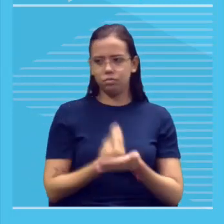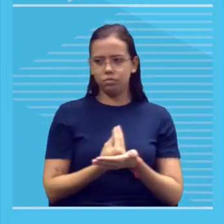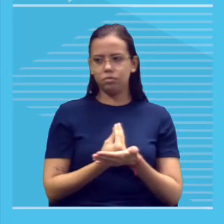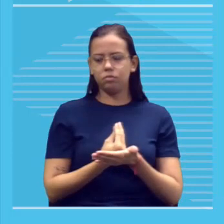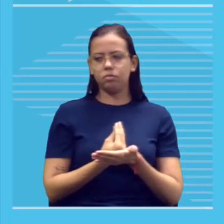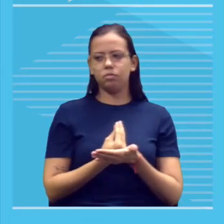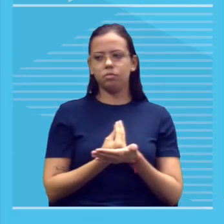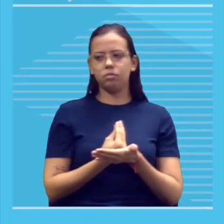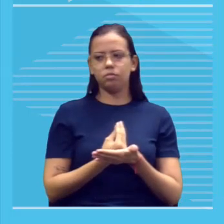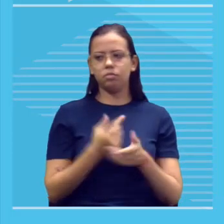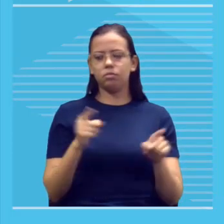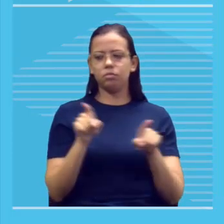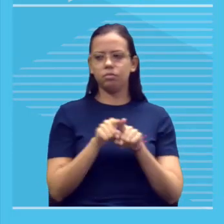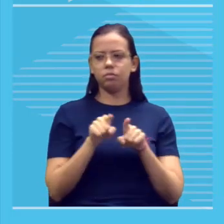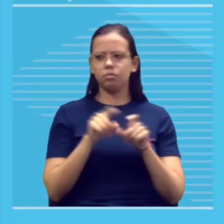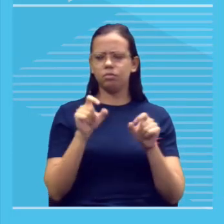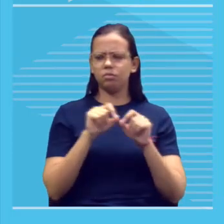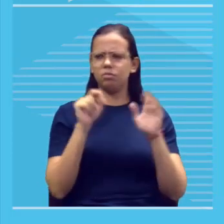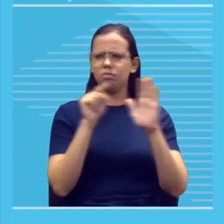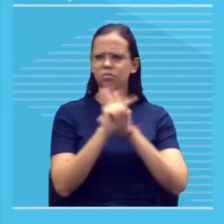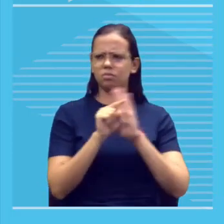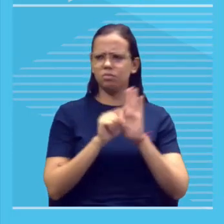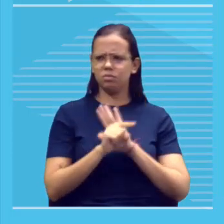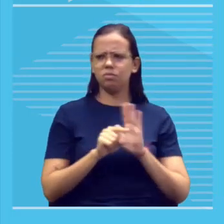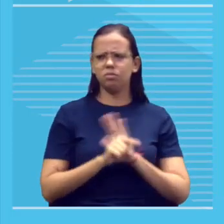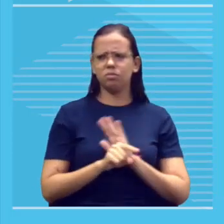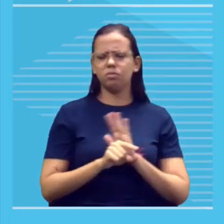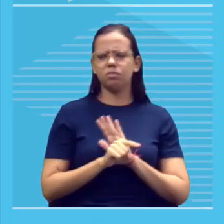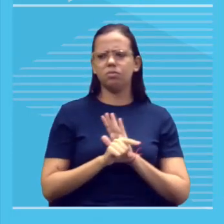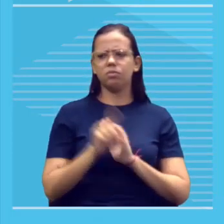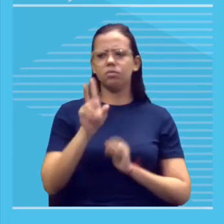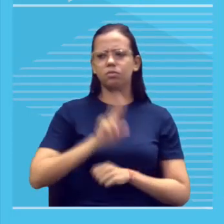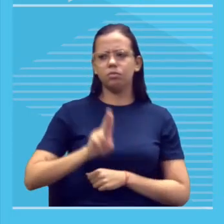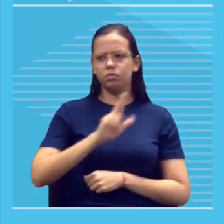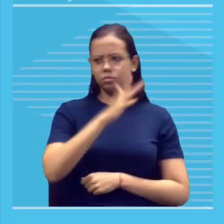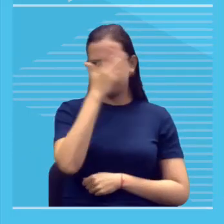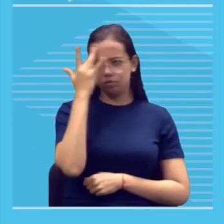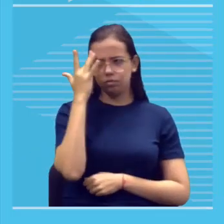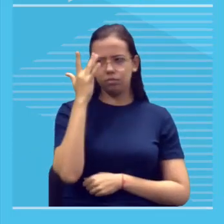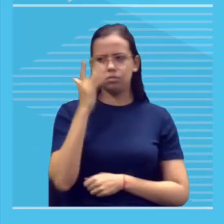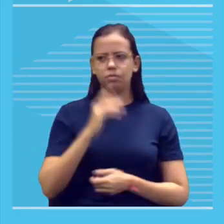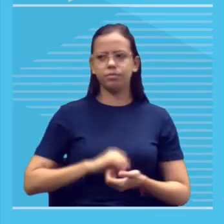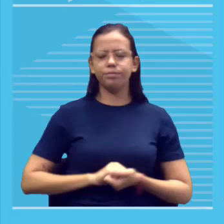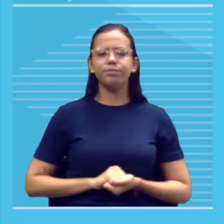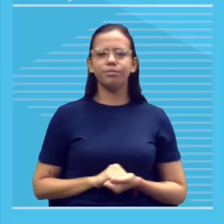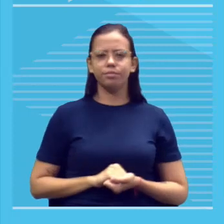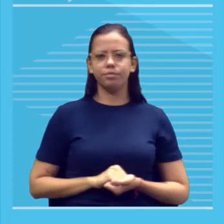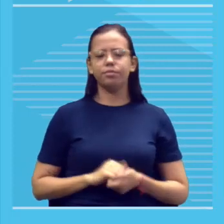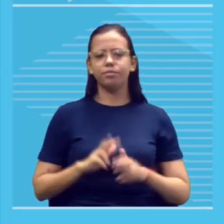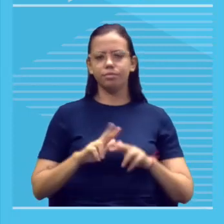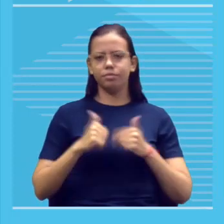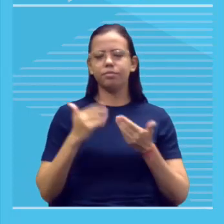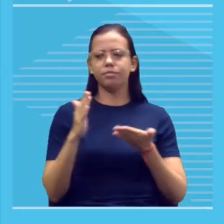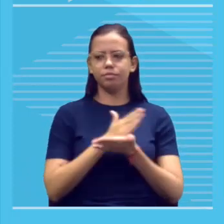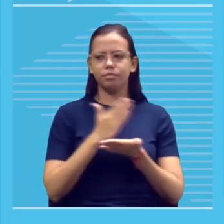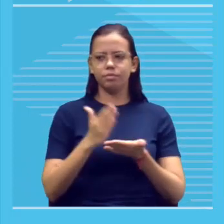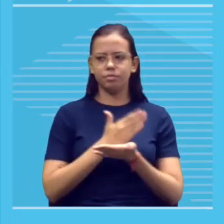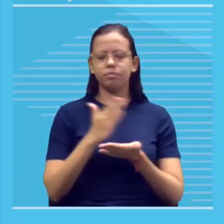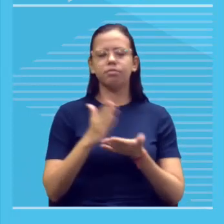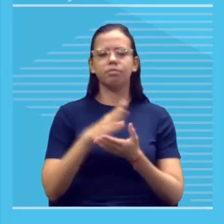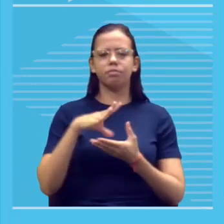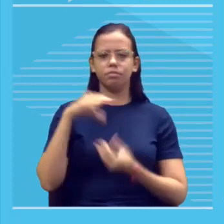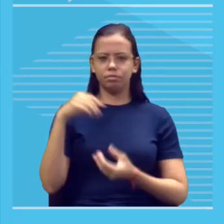perguntas para os espíritos por meio das pessoas então por isso que é o Livro dos Espíritos porque é o ensinamento